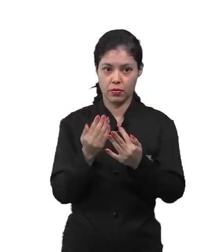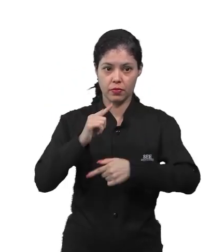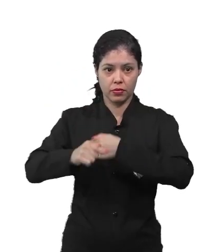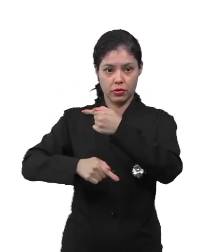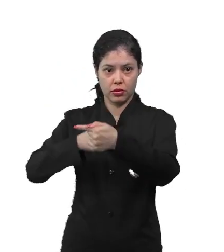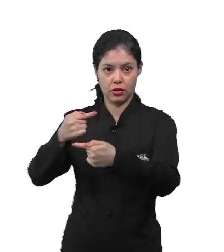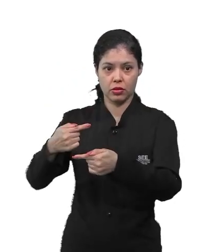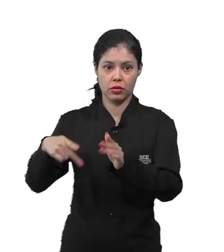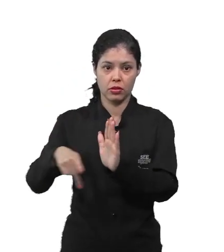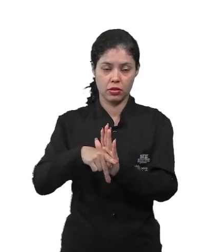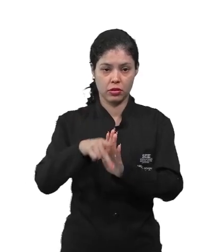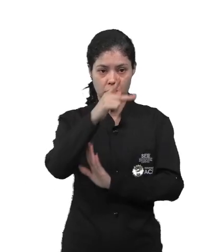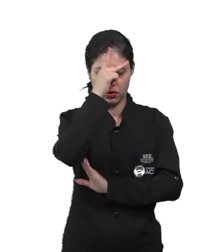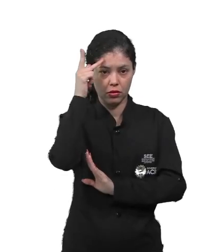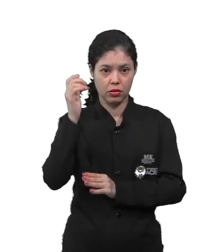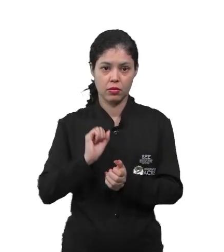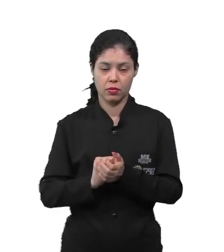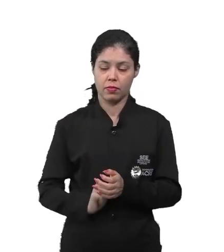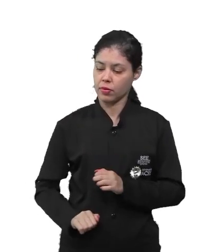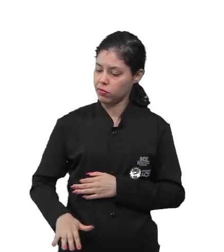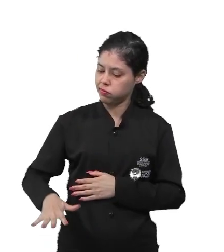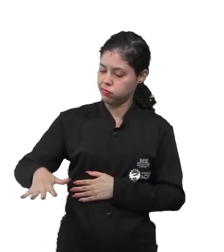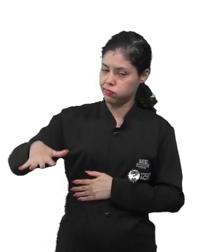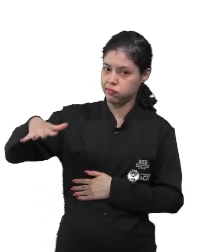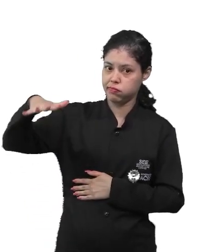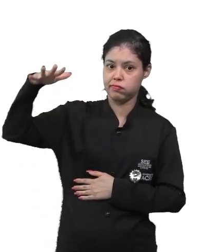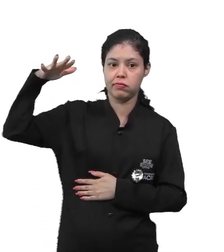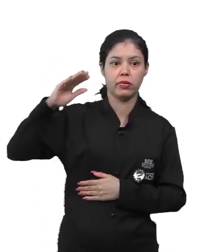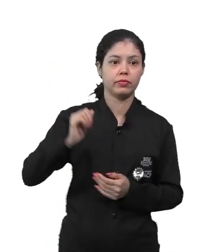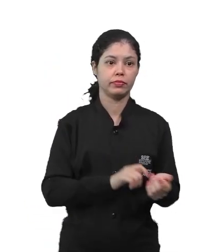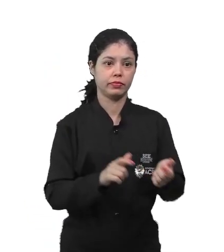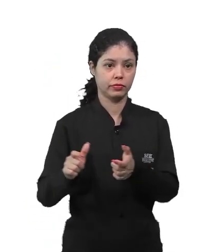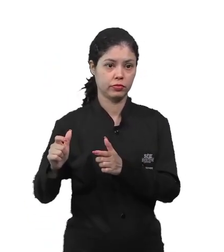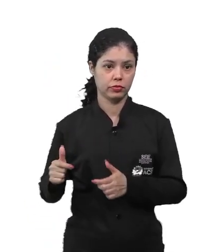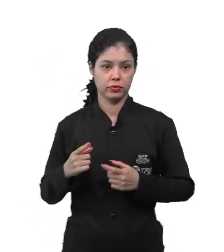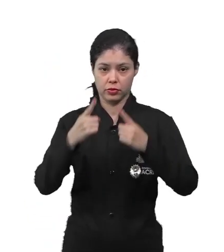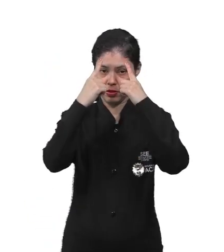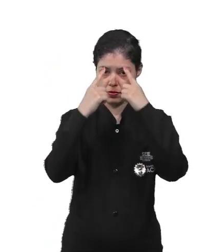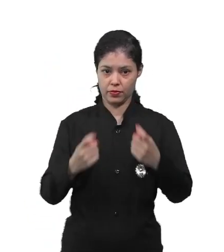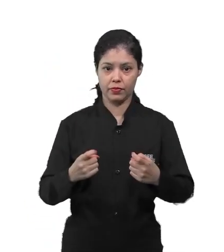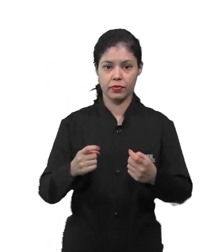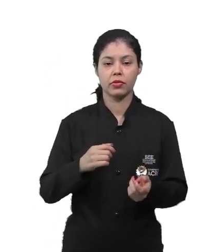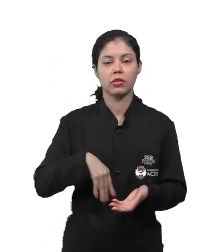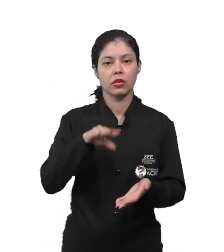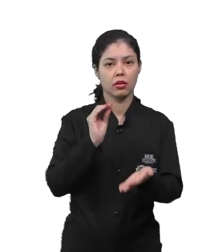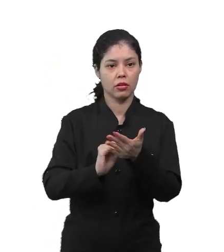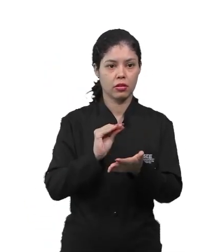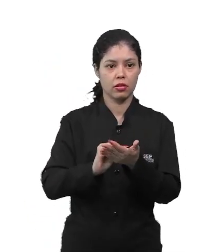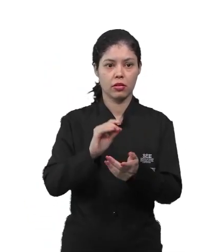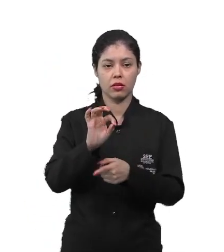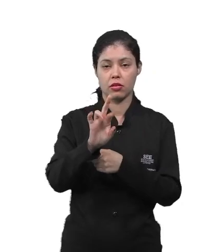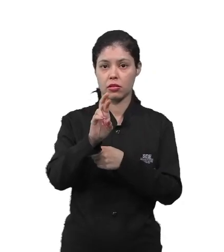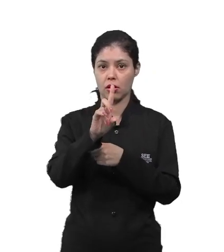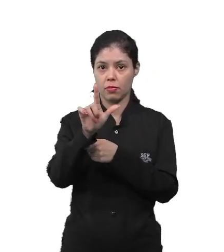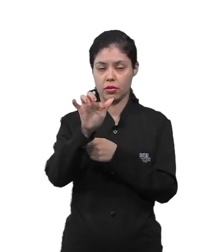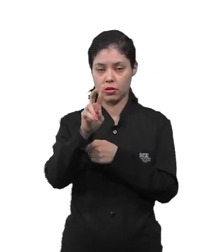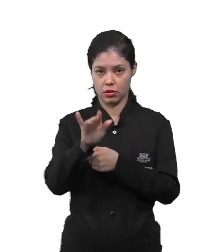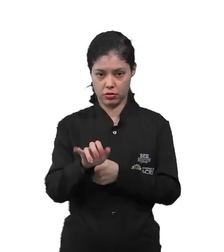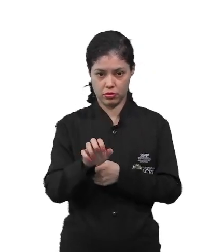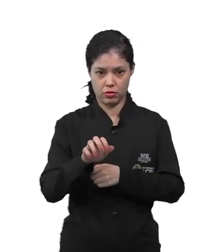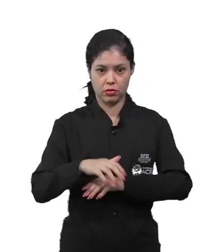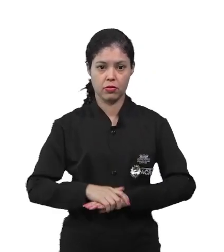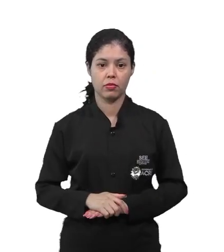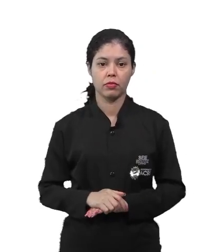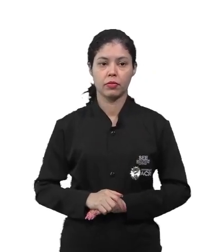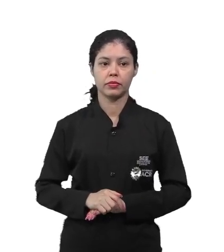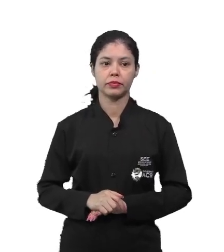famílias e gerações de pessoas que crescem em ambientes de violência e